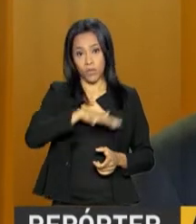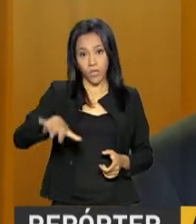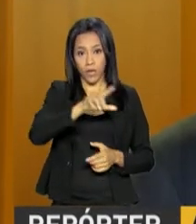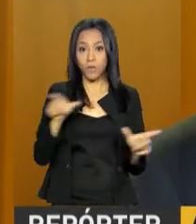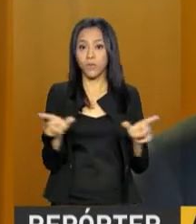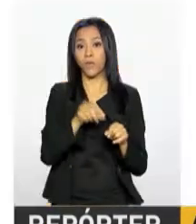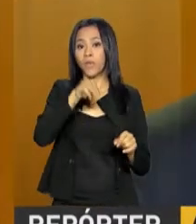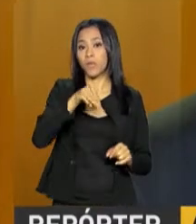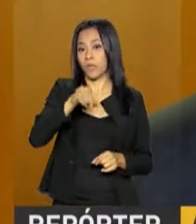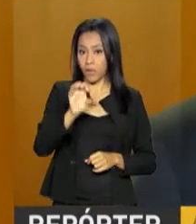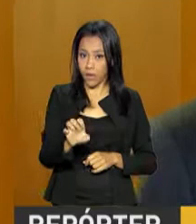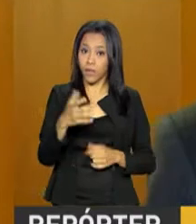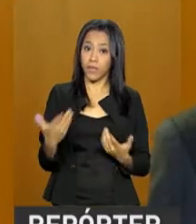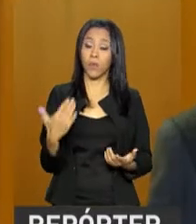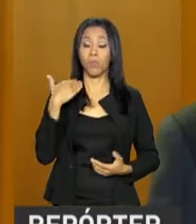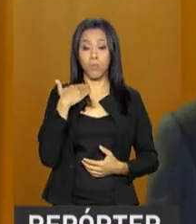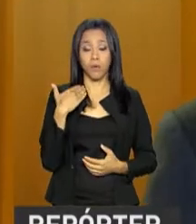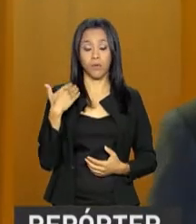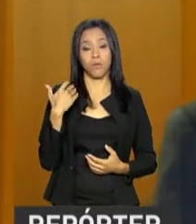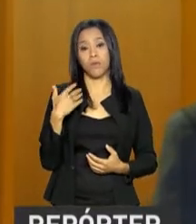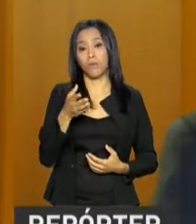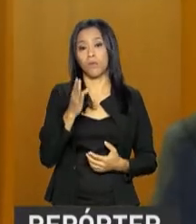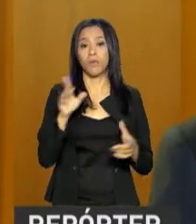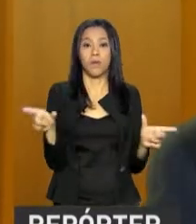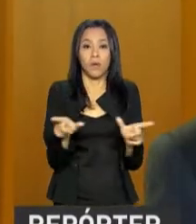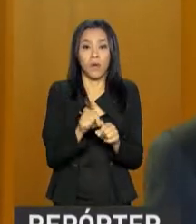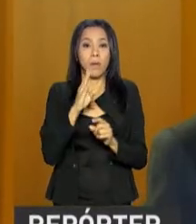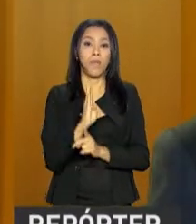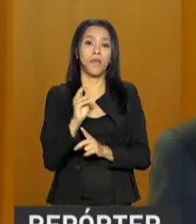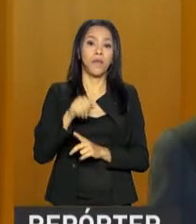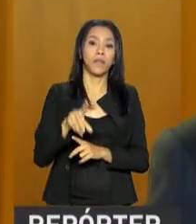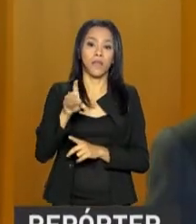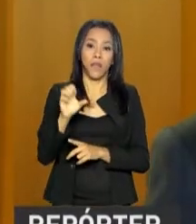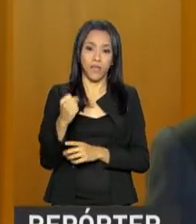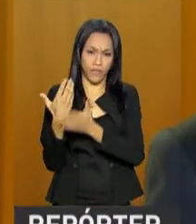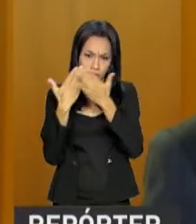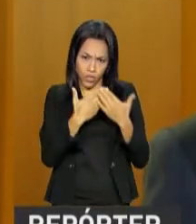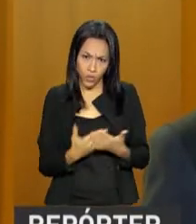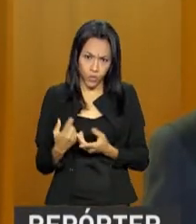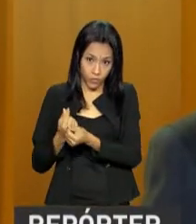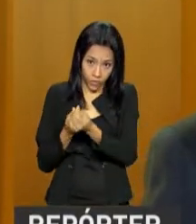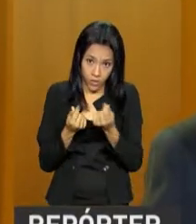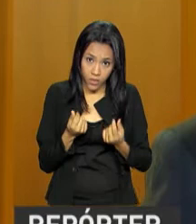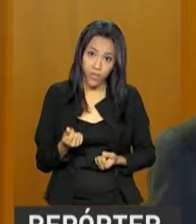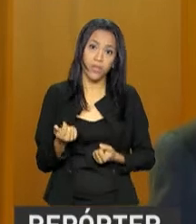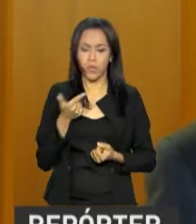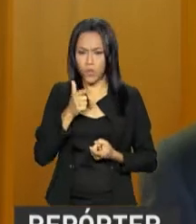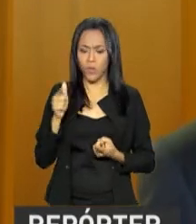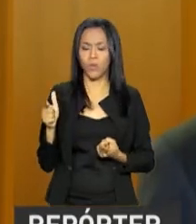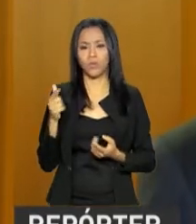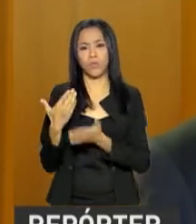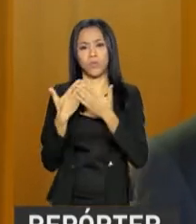governança do processo obedece a fazer os estudos tradicionais de estudos econômico financeiros e alguns outros estudos que que são